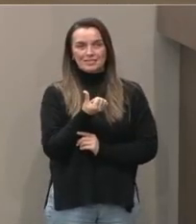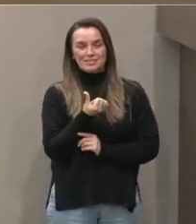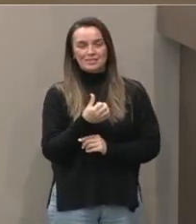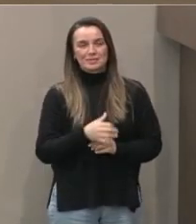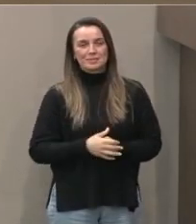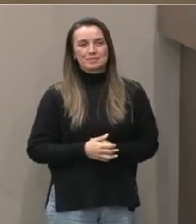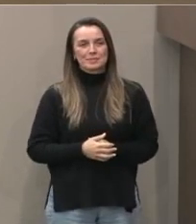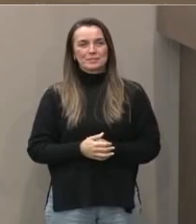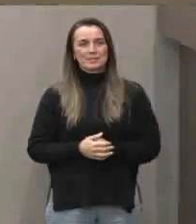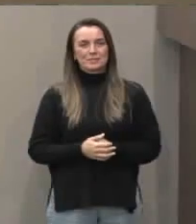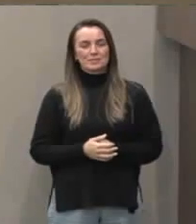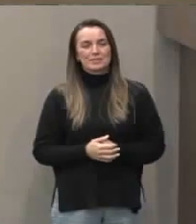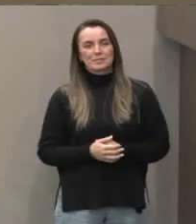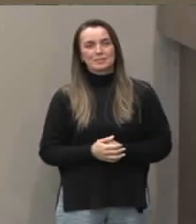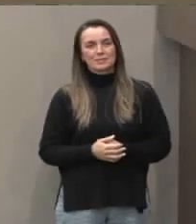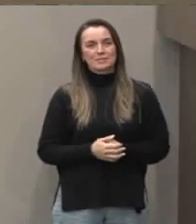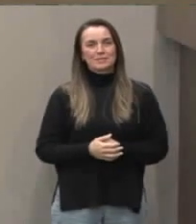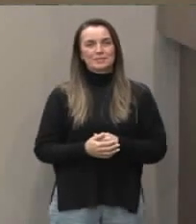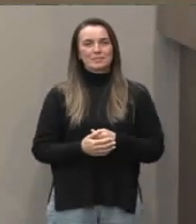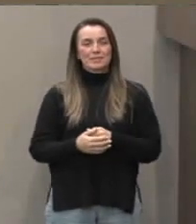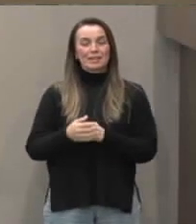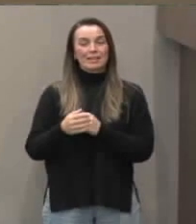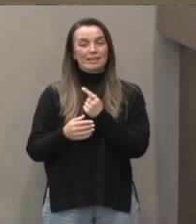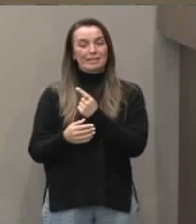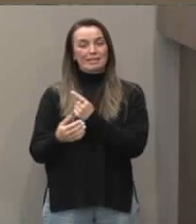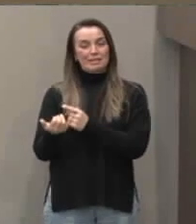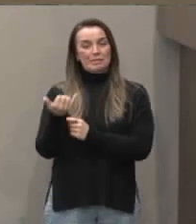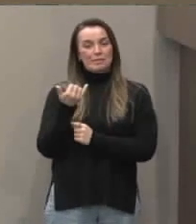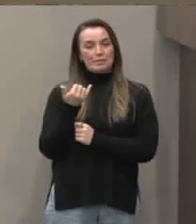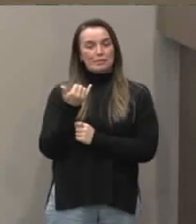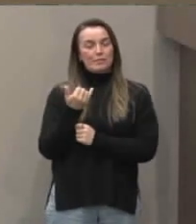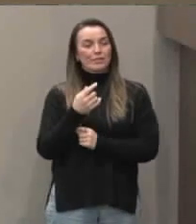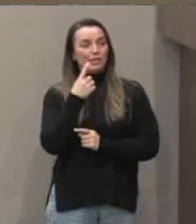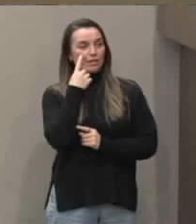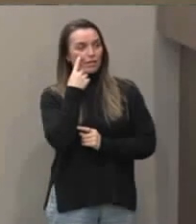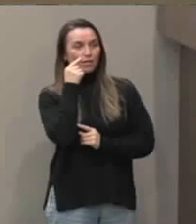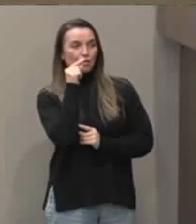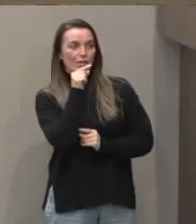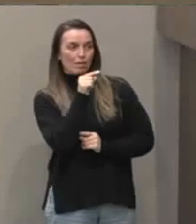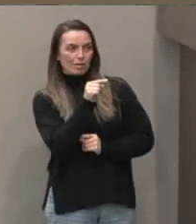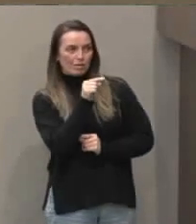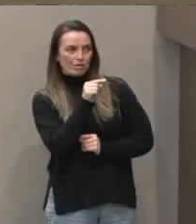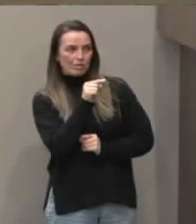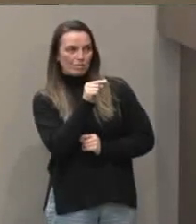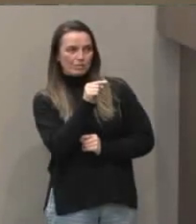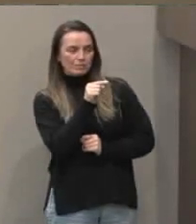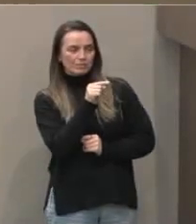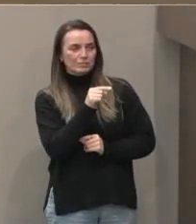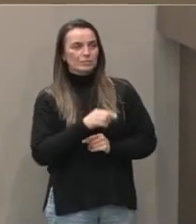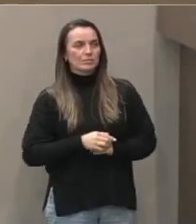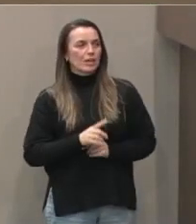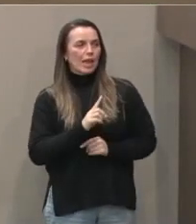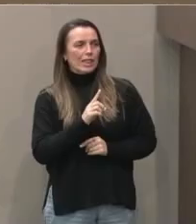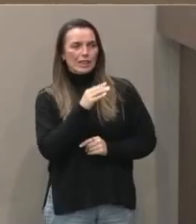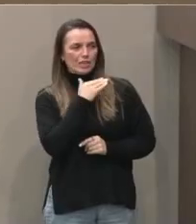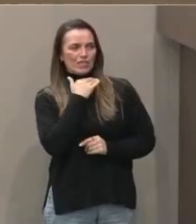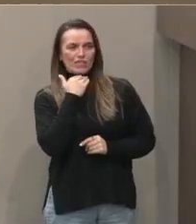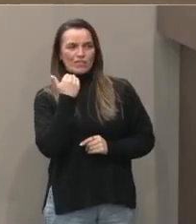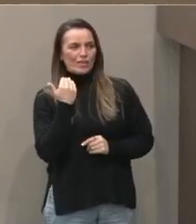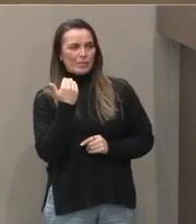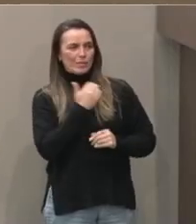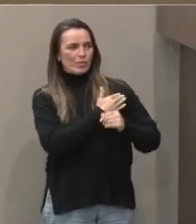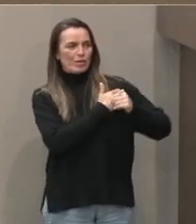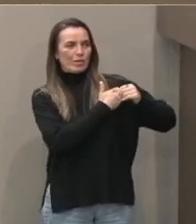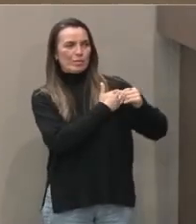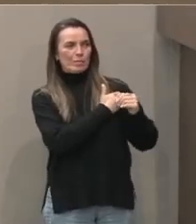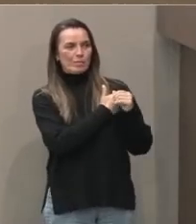esse moço disse: Ada, você não vai morrer desse problema.